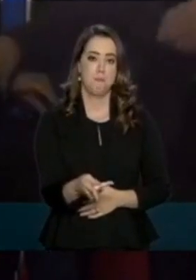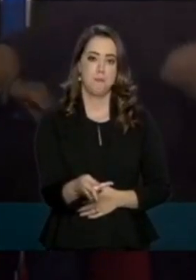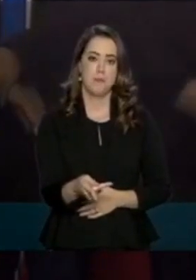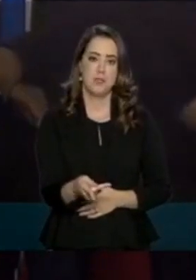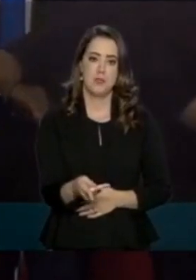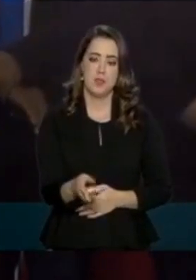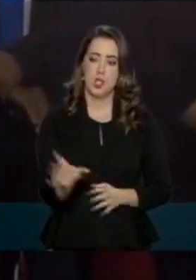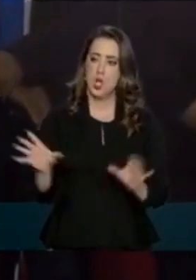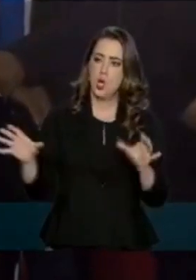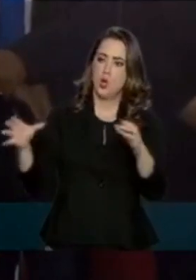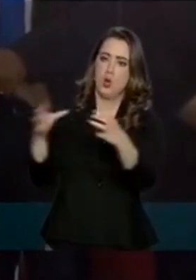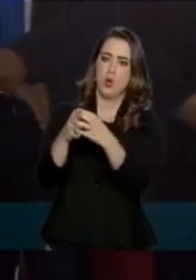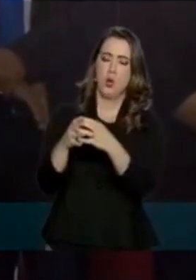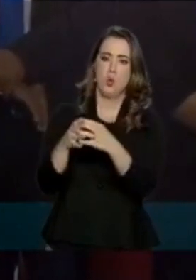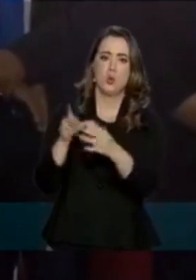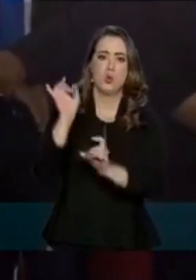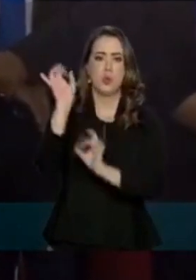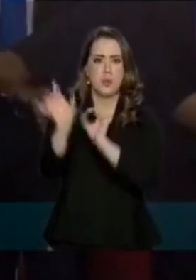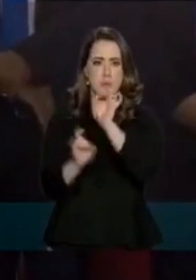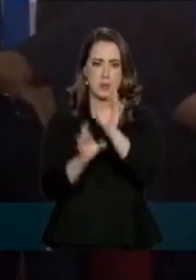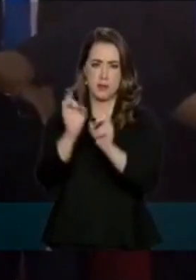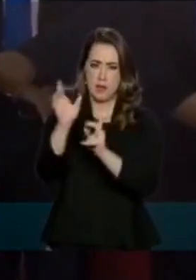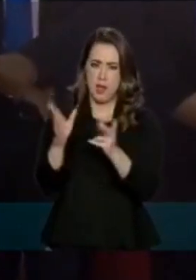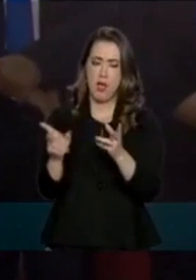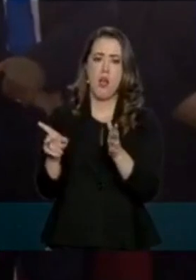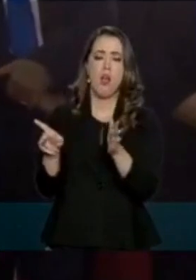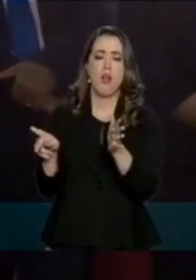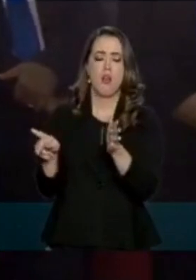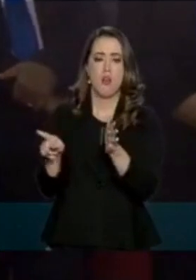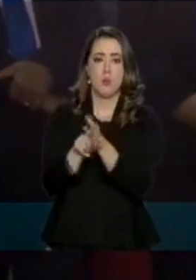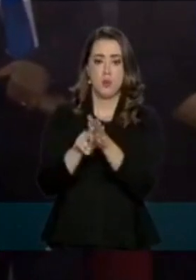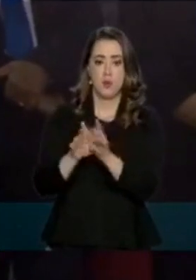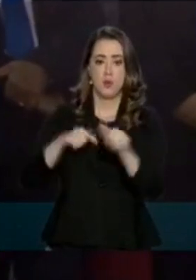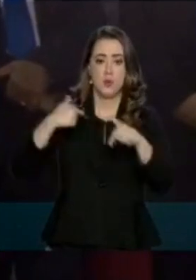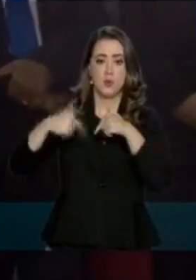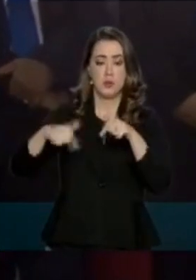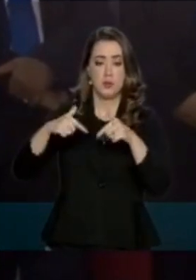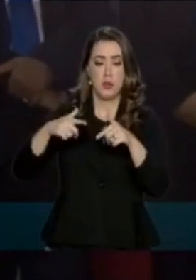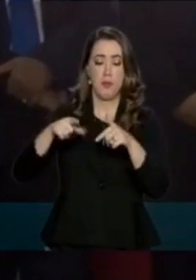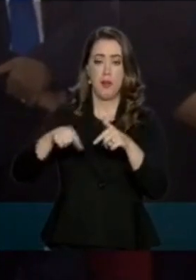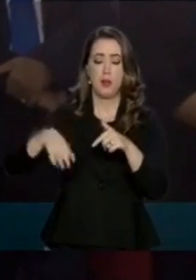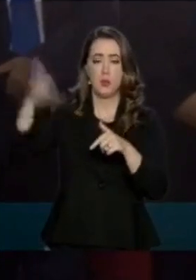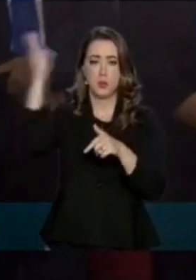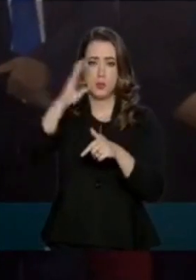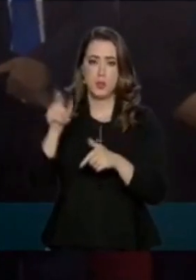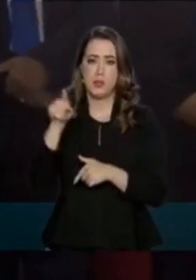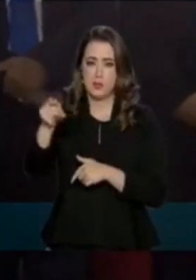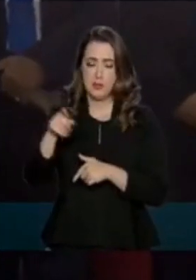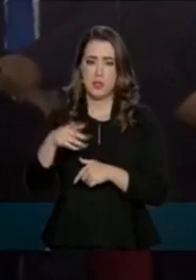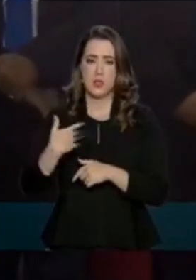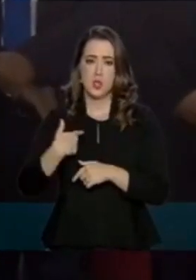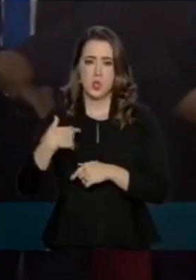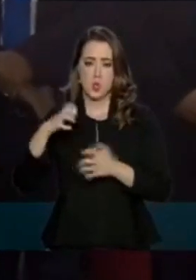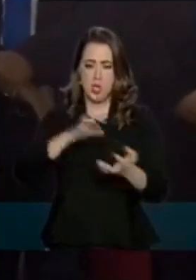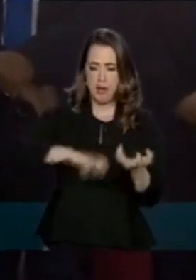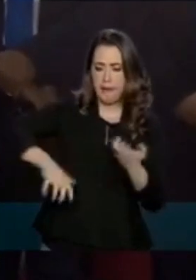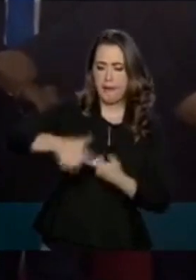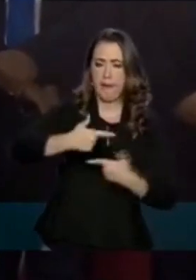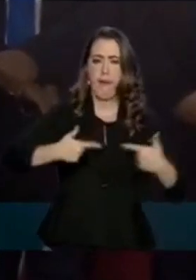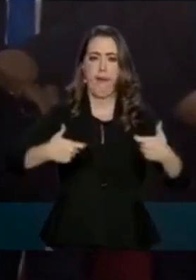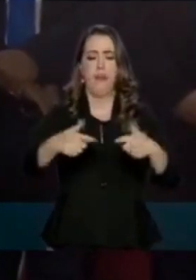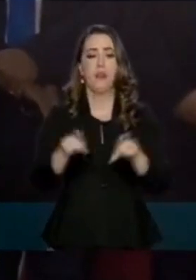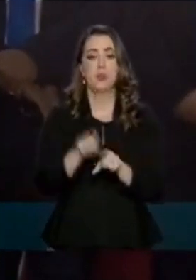ao integrante da Força Expedicionária Brasileira, Tenente Coronel Bini, o seu sacrifício e dos